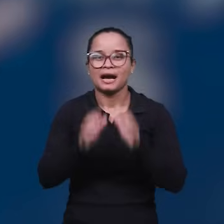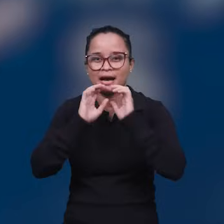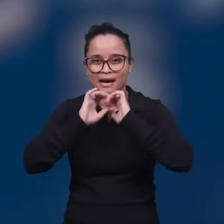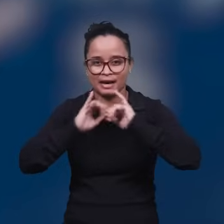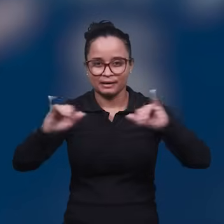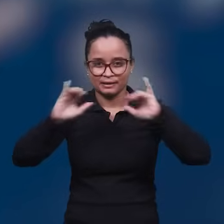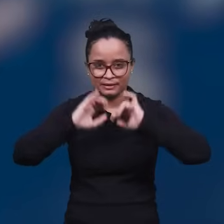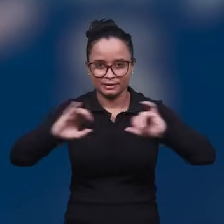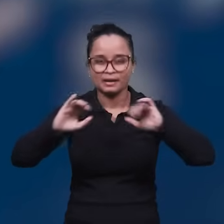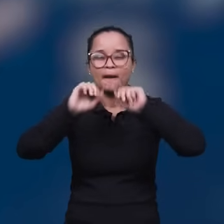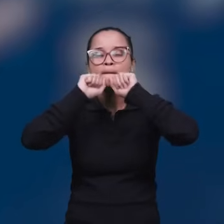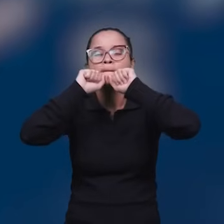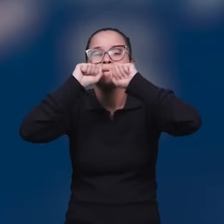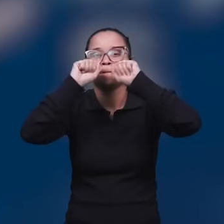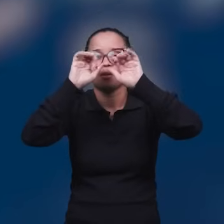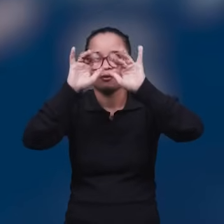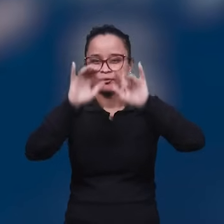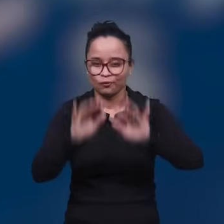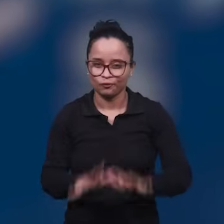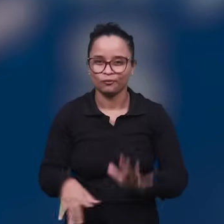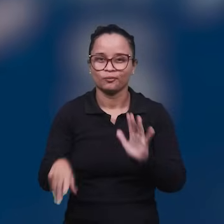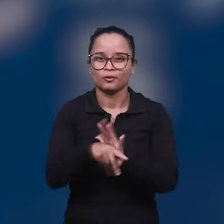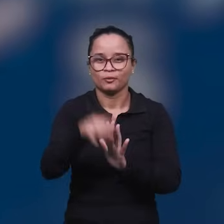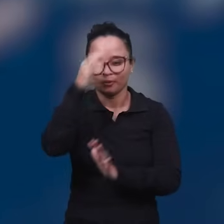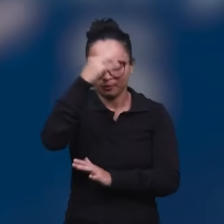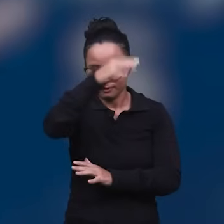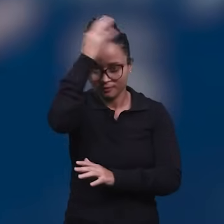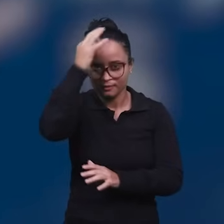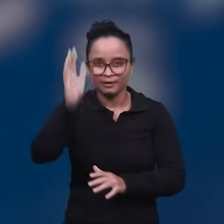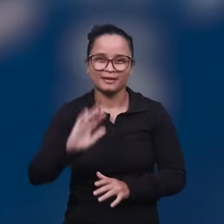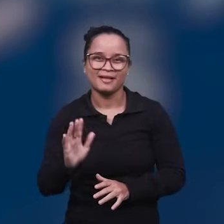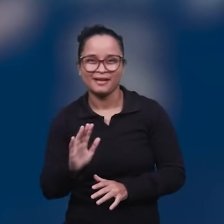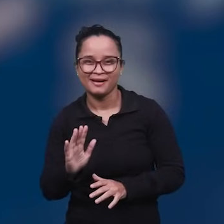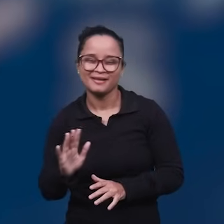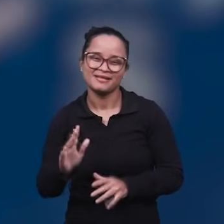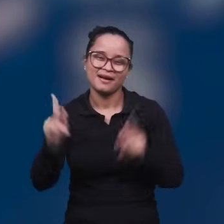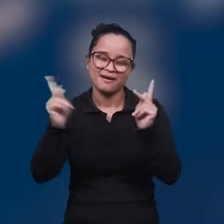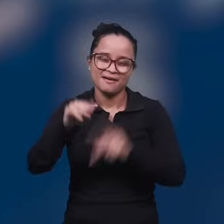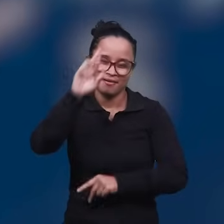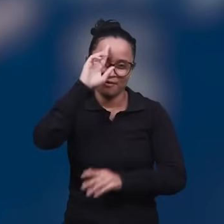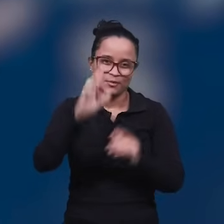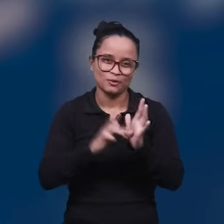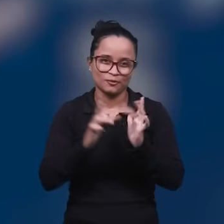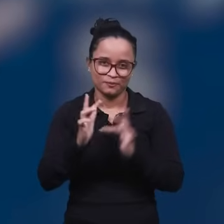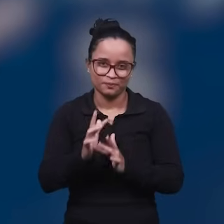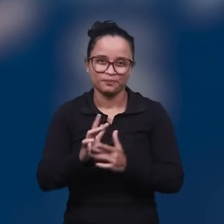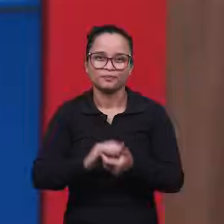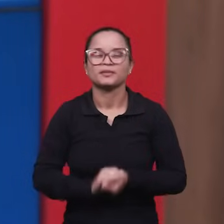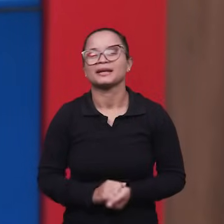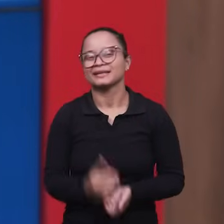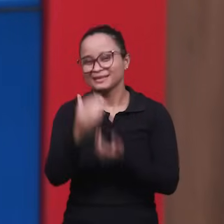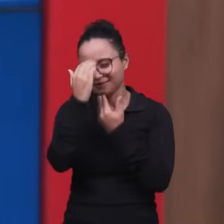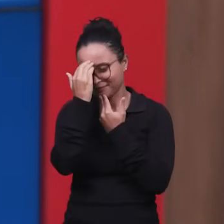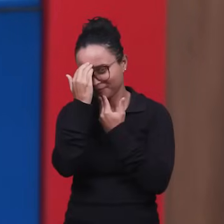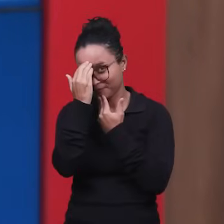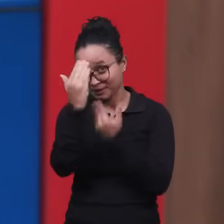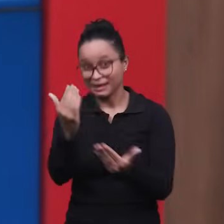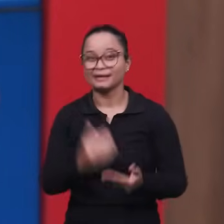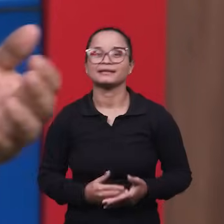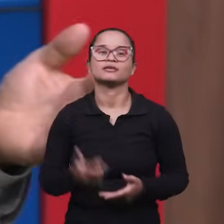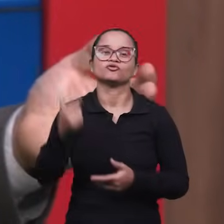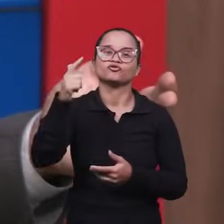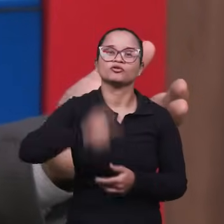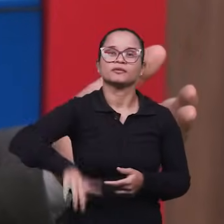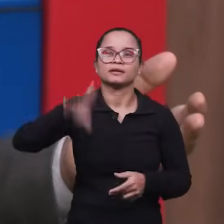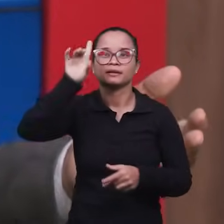vez anunciando os grandes feitos do Espírito Santo. Até lá e a paz do Senhor Jesus. Obrigado mais uma